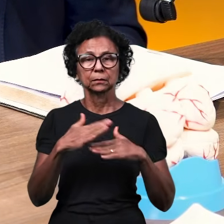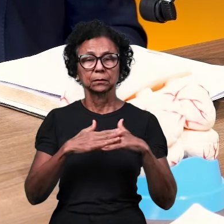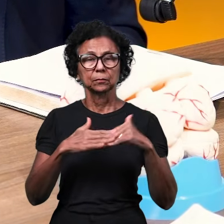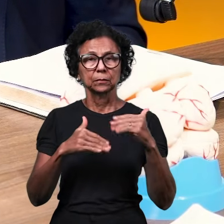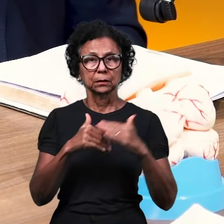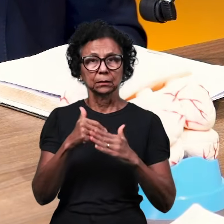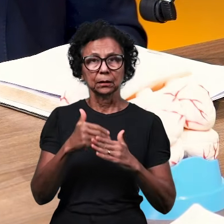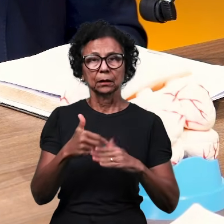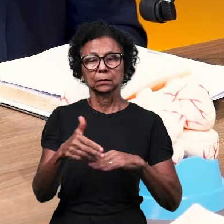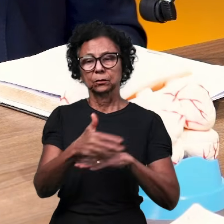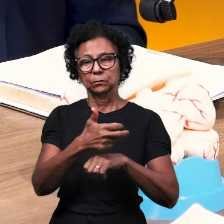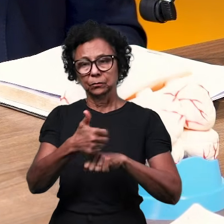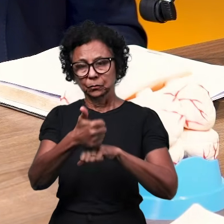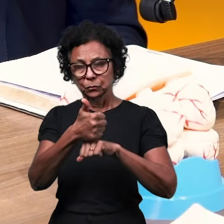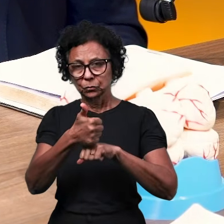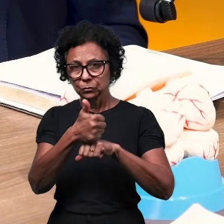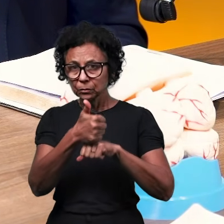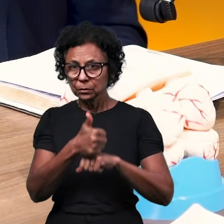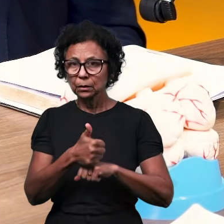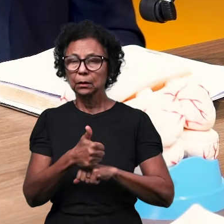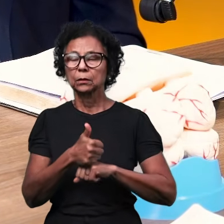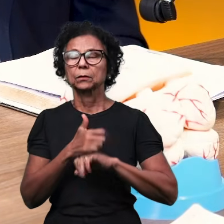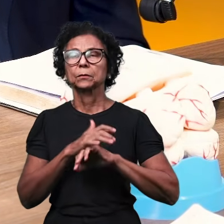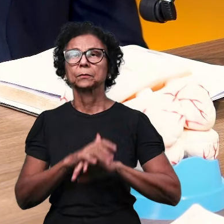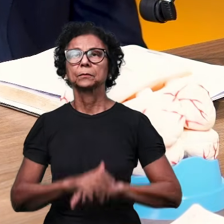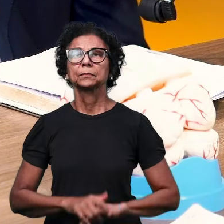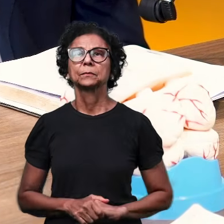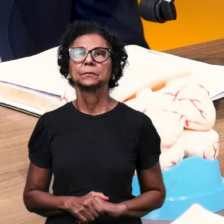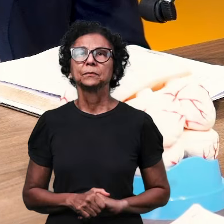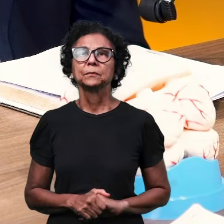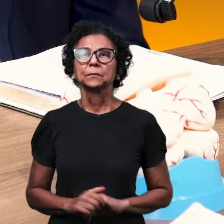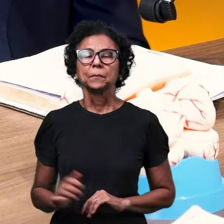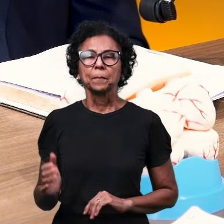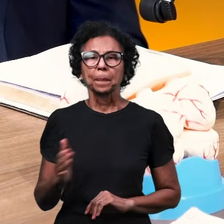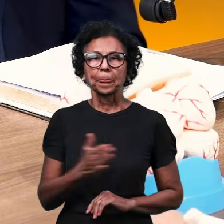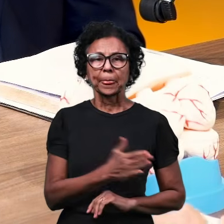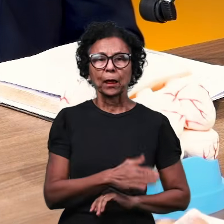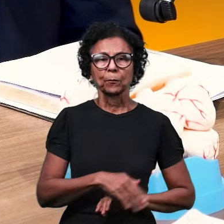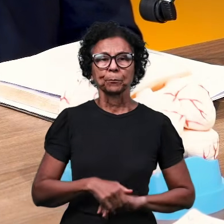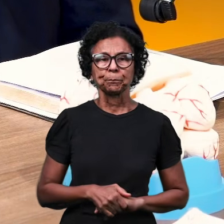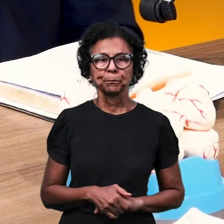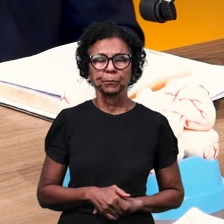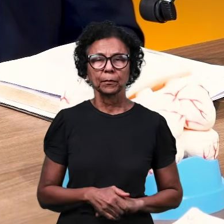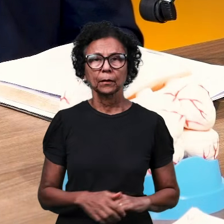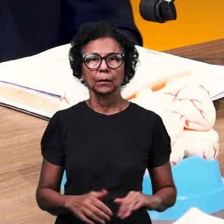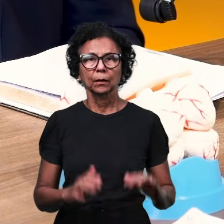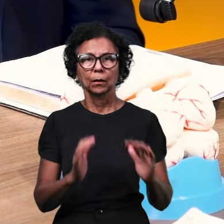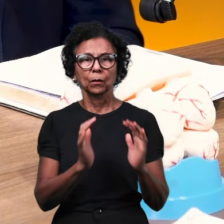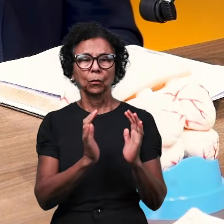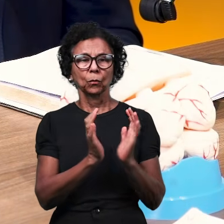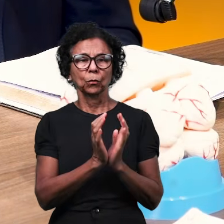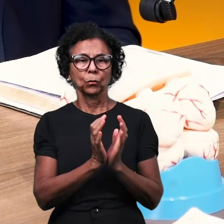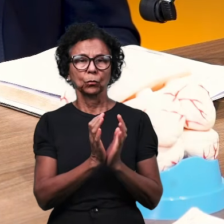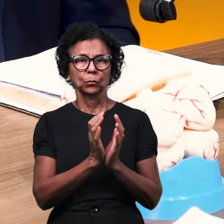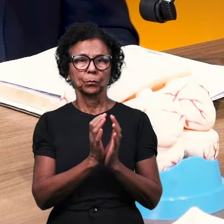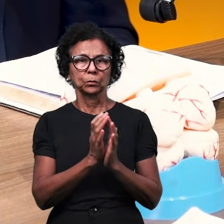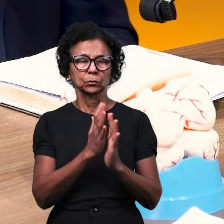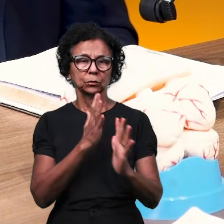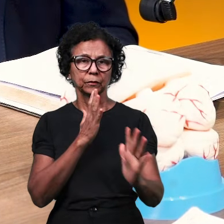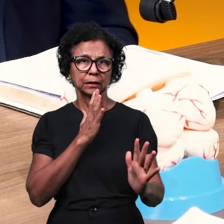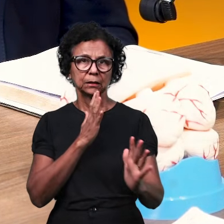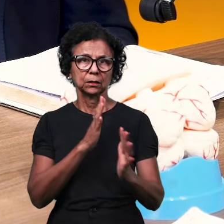nossa vida profissional. Então, no processo hoje de recrutamento e seleção, você praticamente é muito